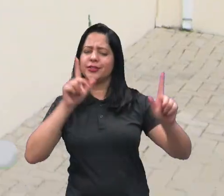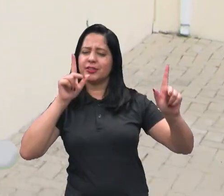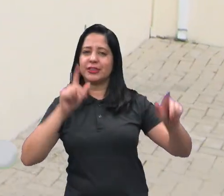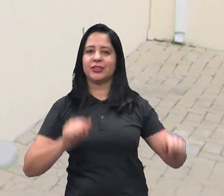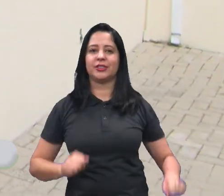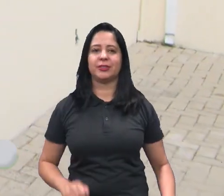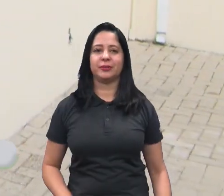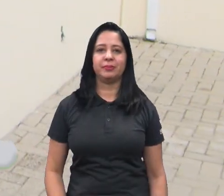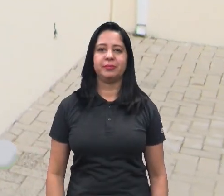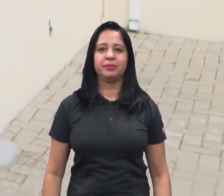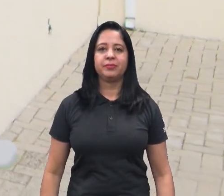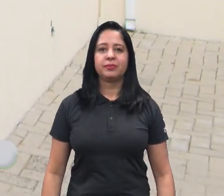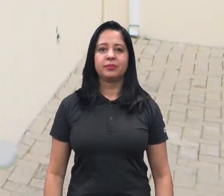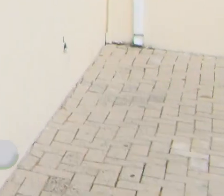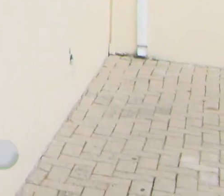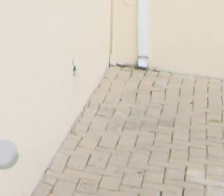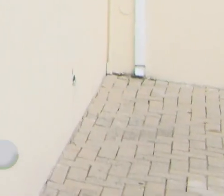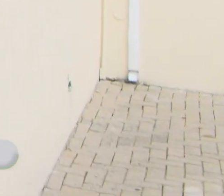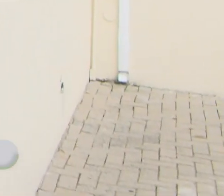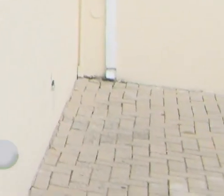diferente.